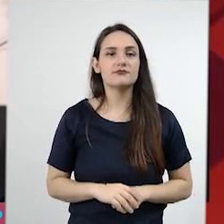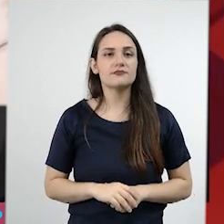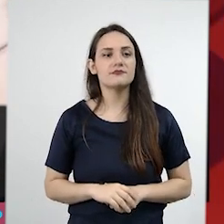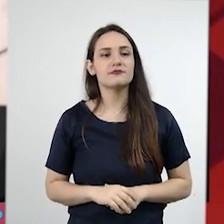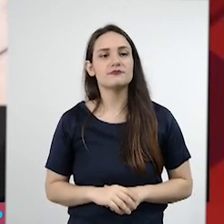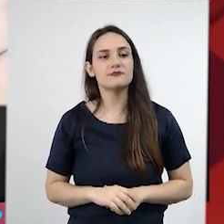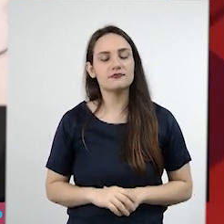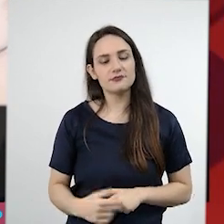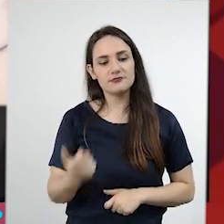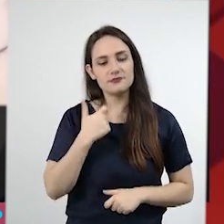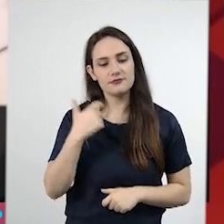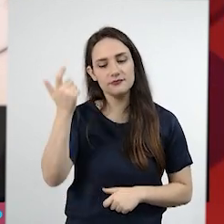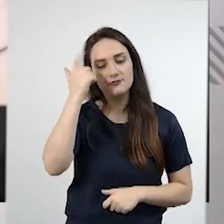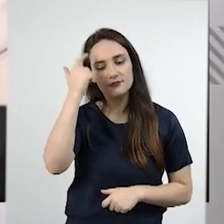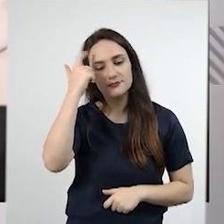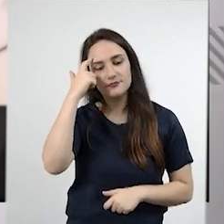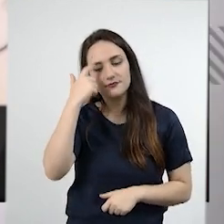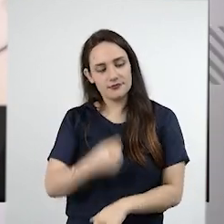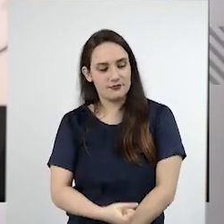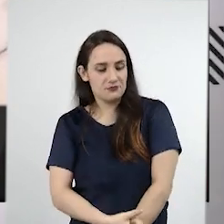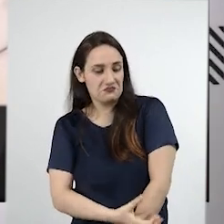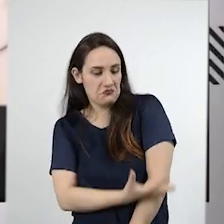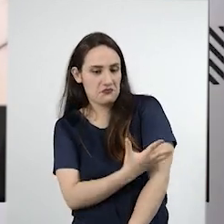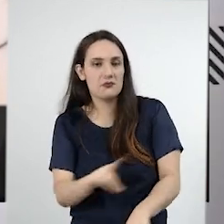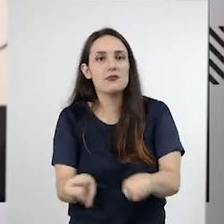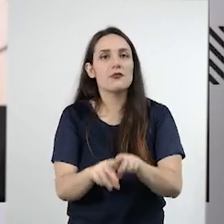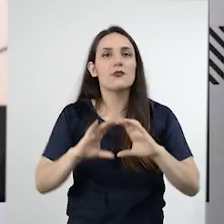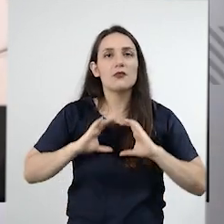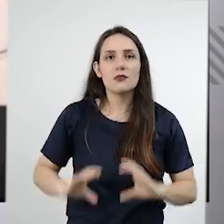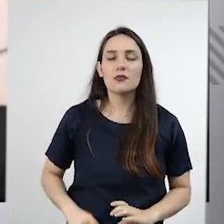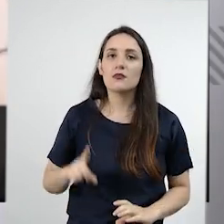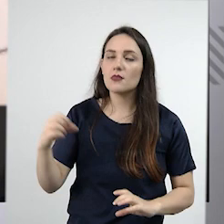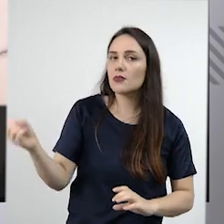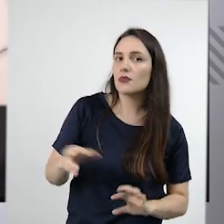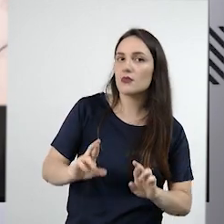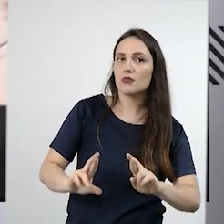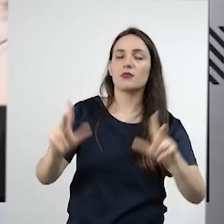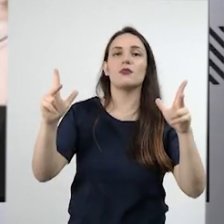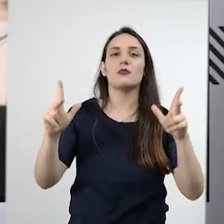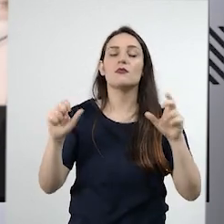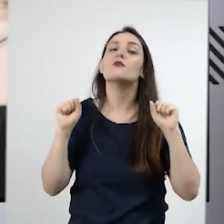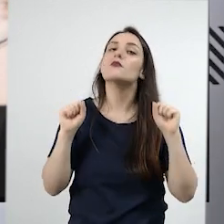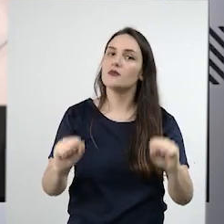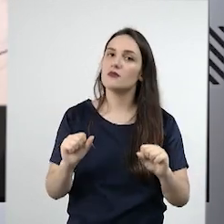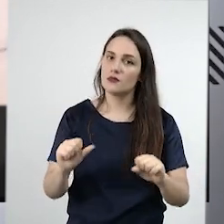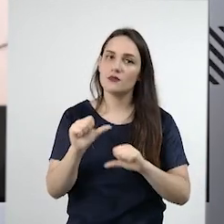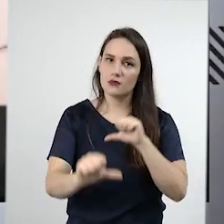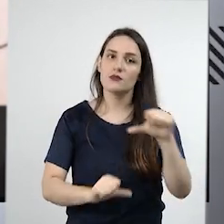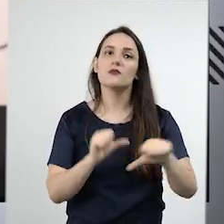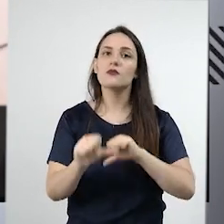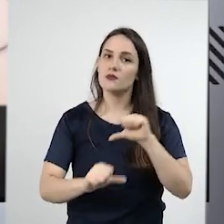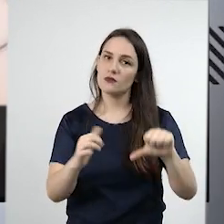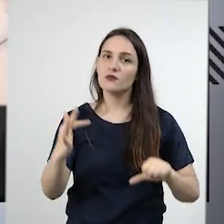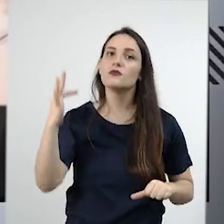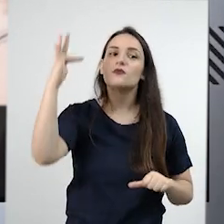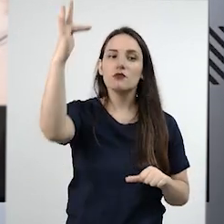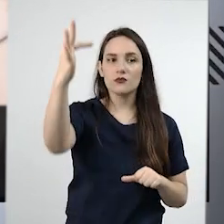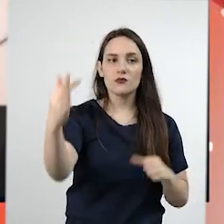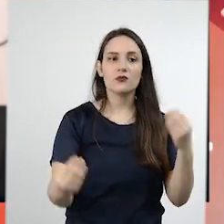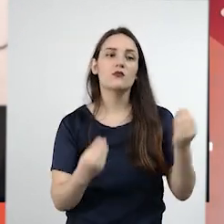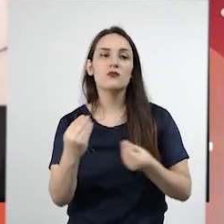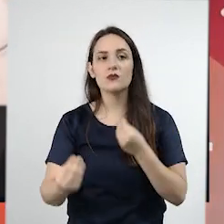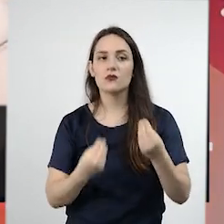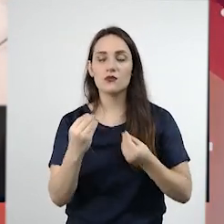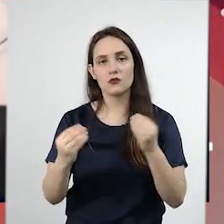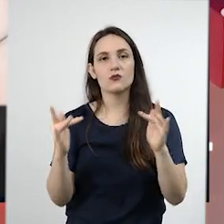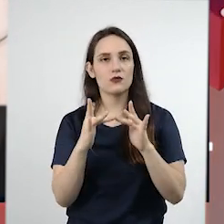e comportamental que a gente está vivenciando, penso que vai modificar muito lá na frente muitas formas de relação, tanto